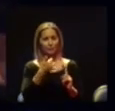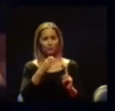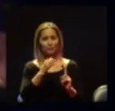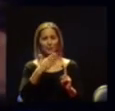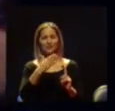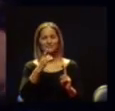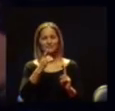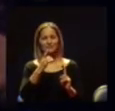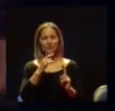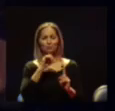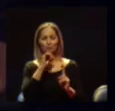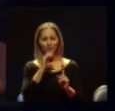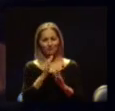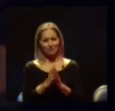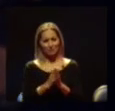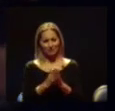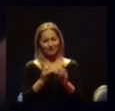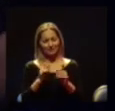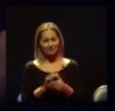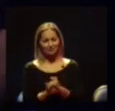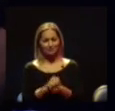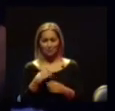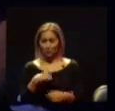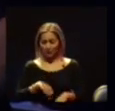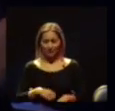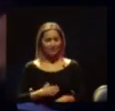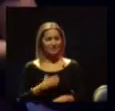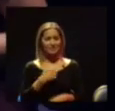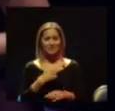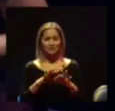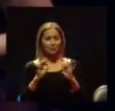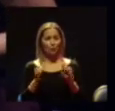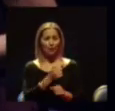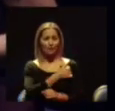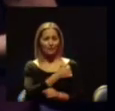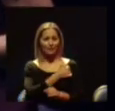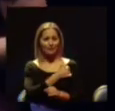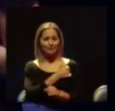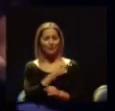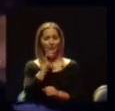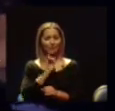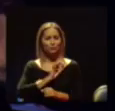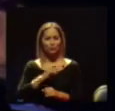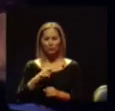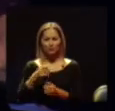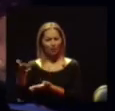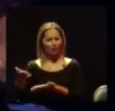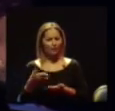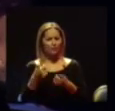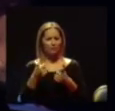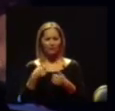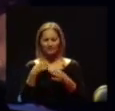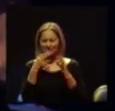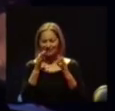todo para usufruir dele também. Sinto-me em casa e agradeço à Senhora Presidente e sinto tão boa anfitriã já do dia de hoje e